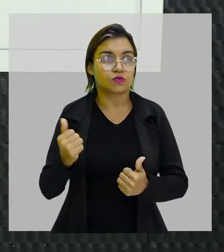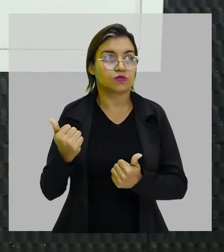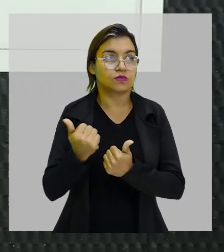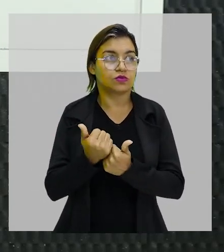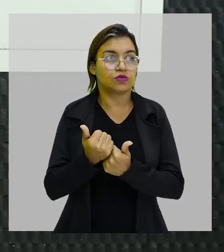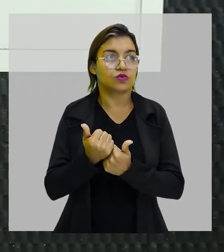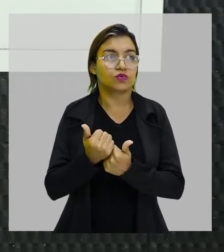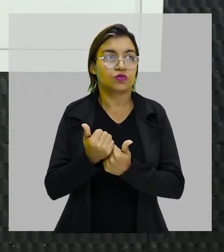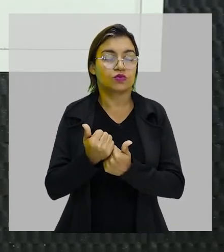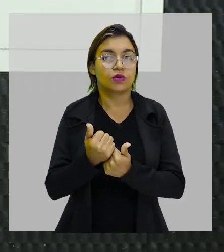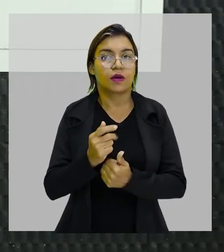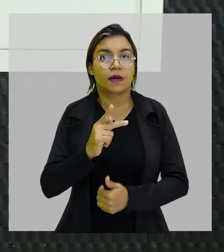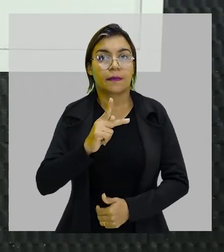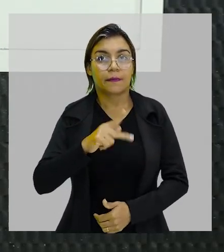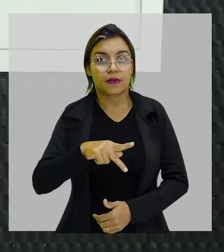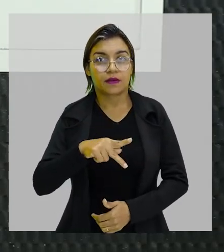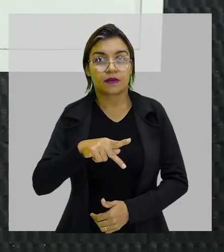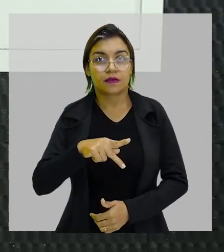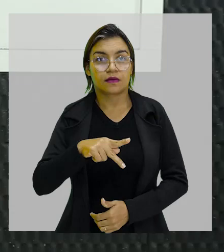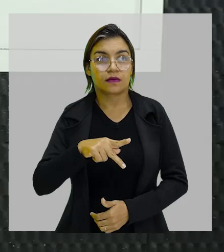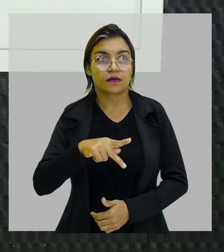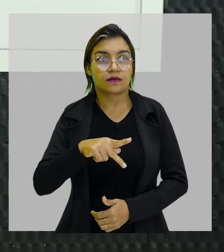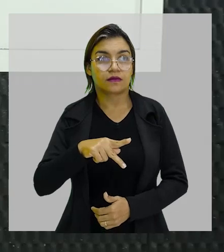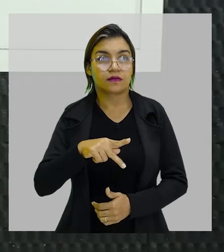quem? É 1 atm